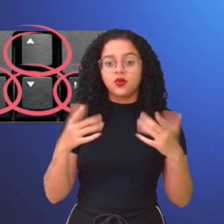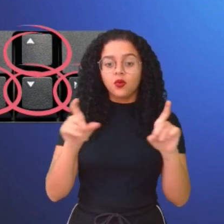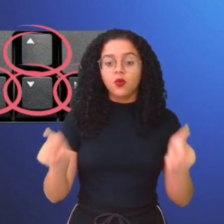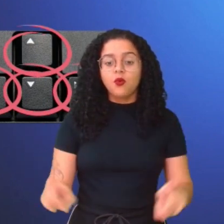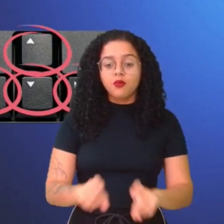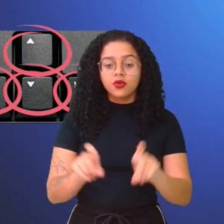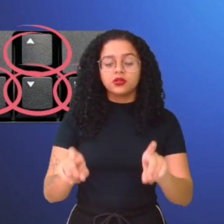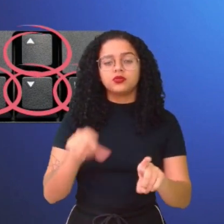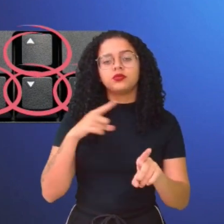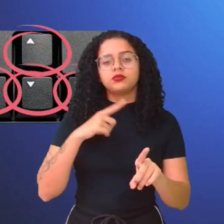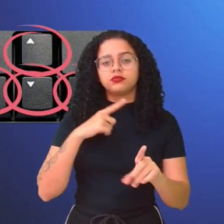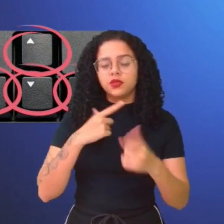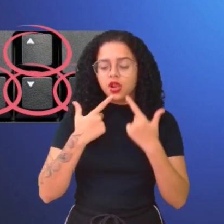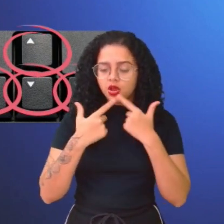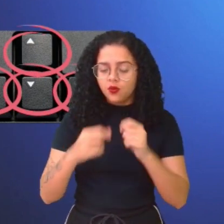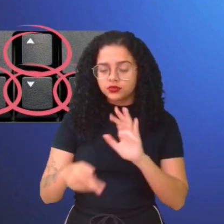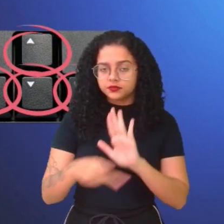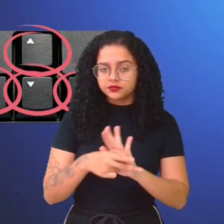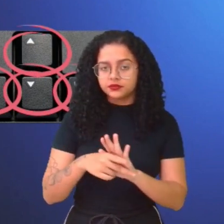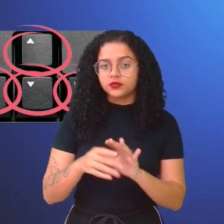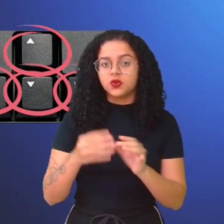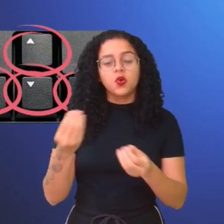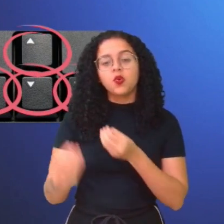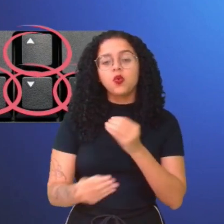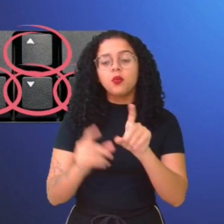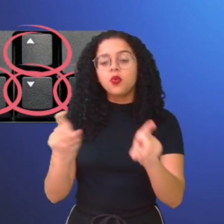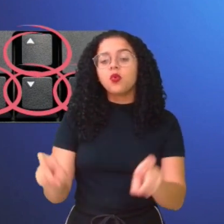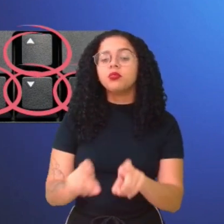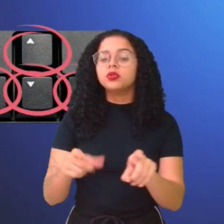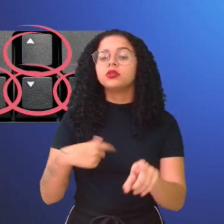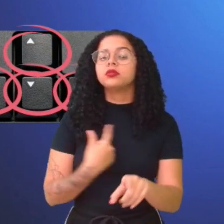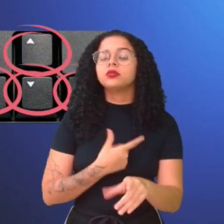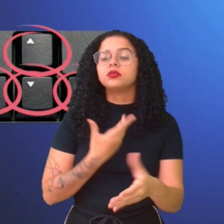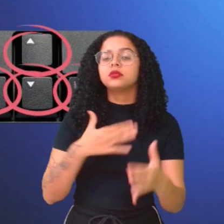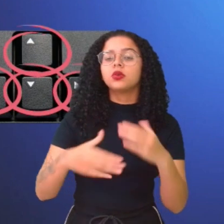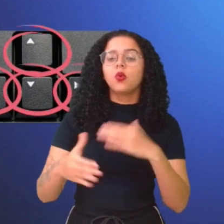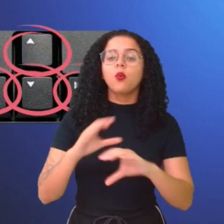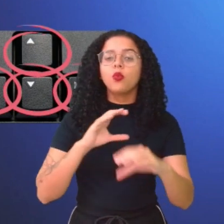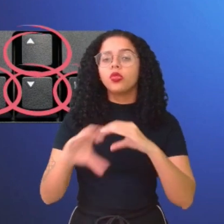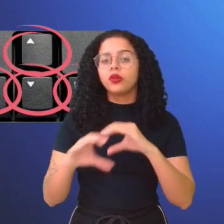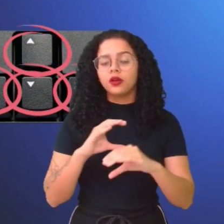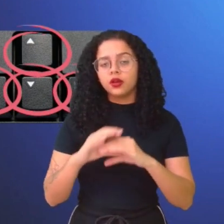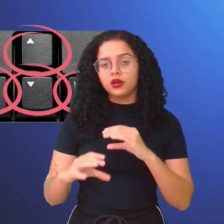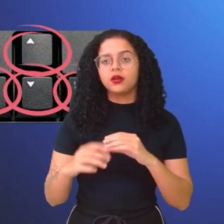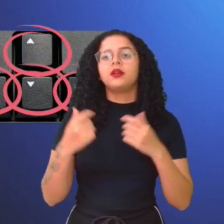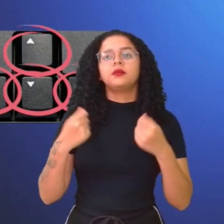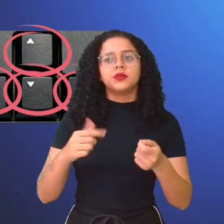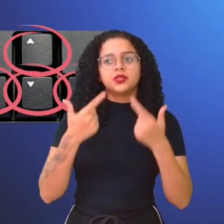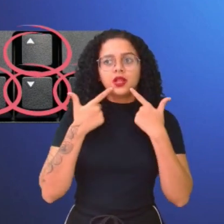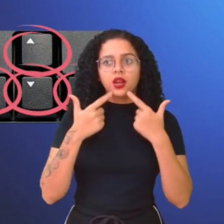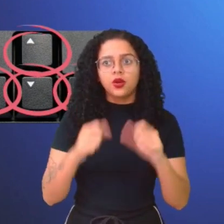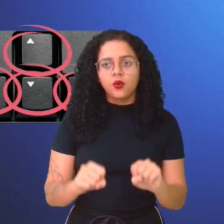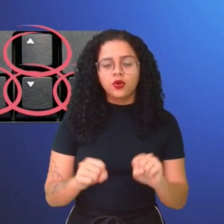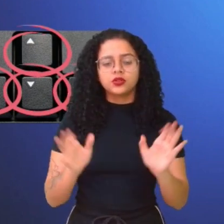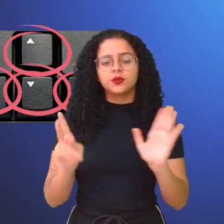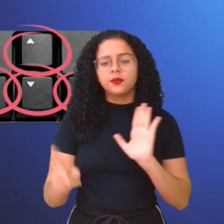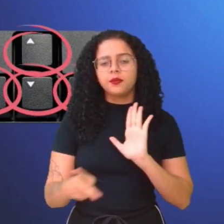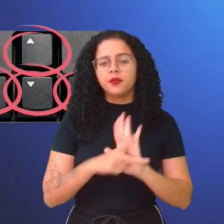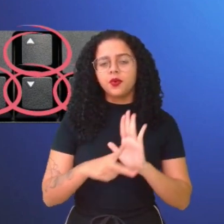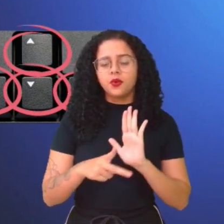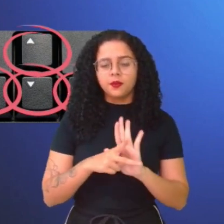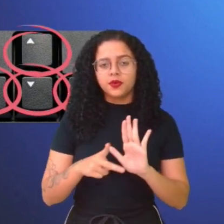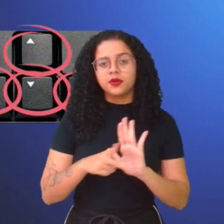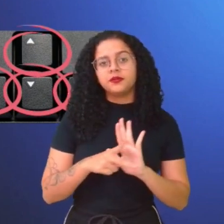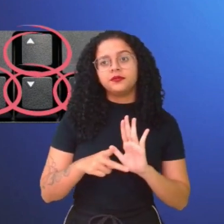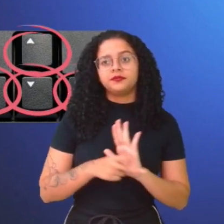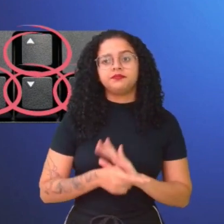ele precisa se comunicar com a gente com o computador, com uma linguagem adequada, né? E essa linguagem que a